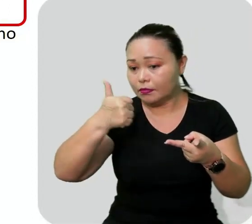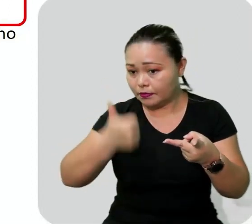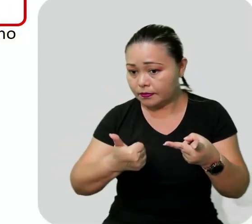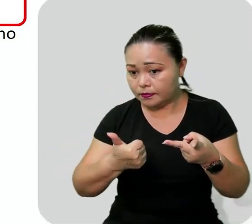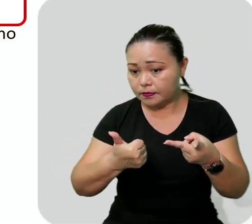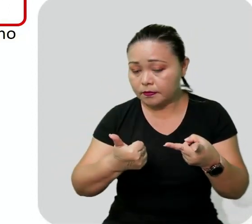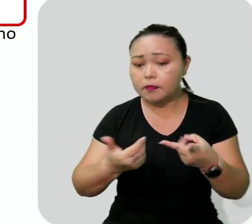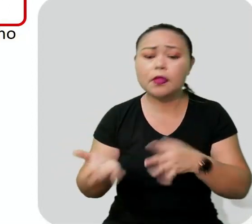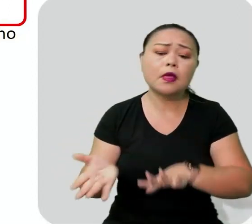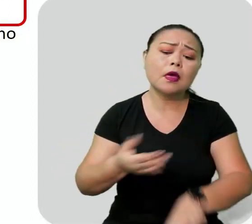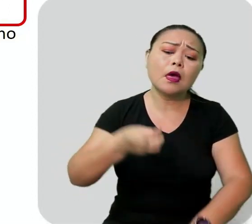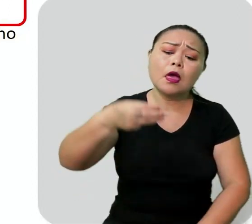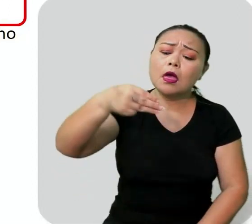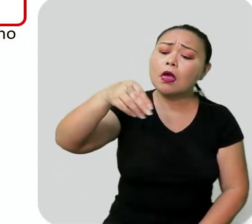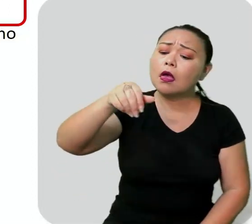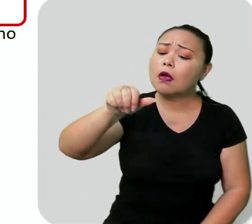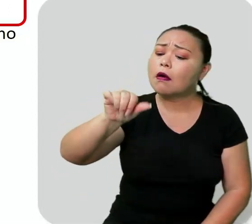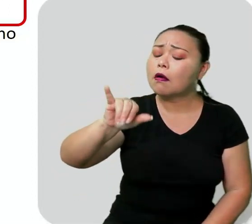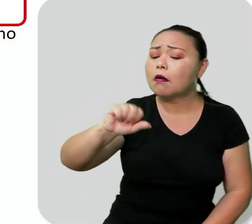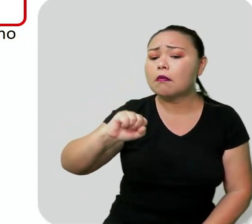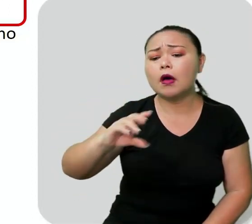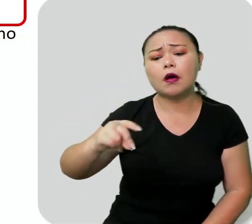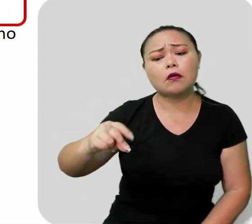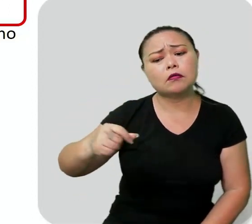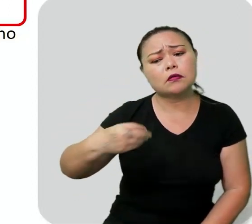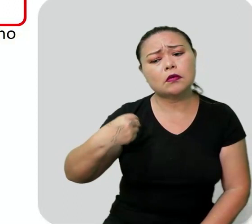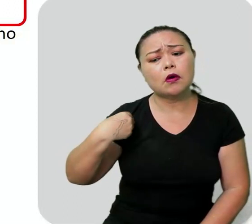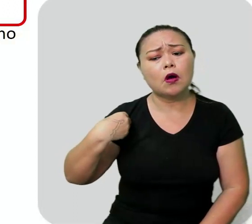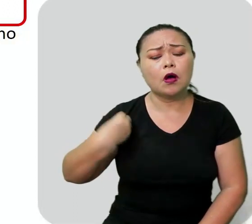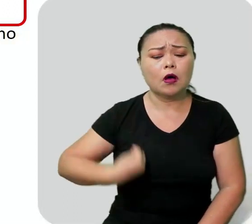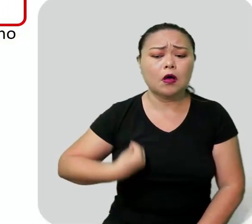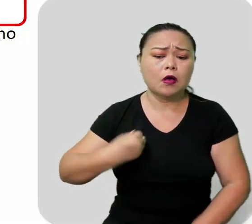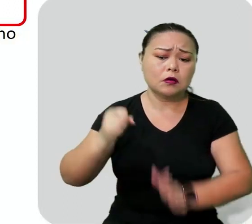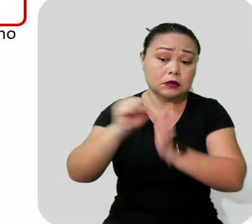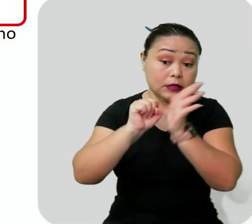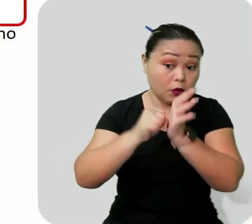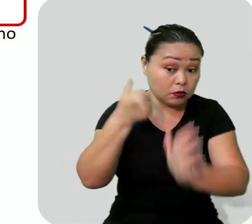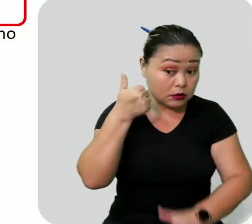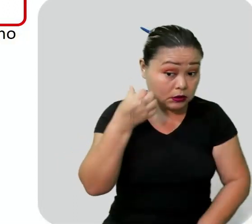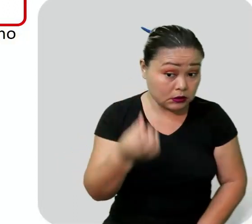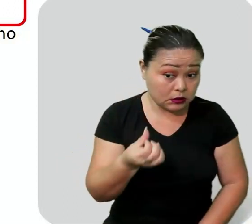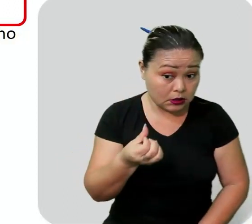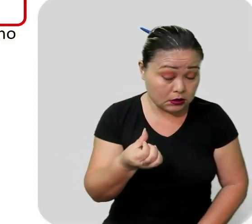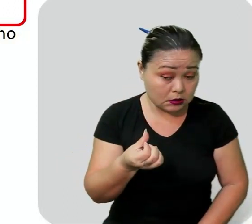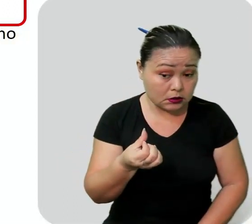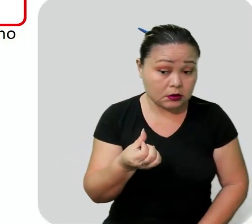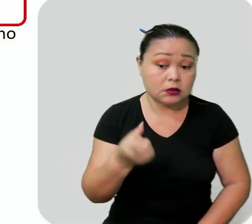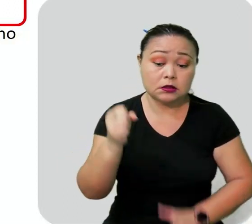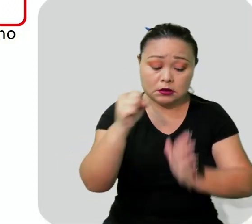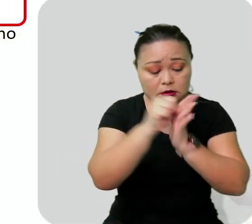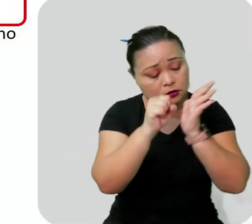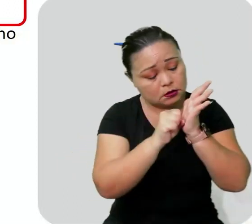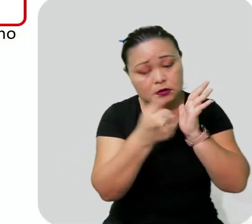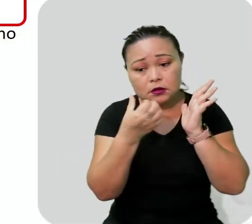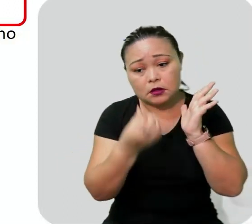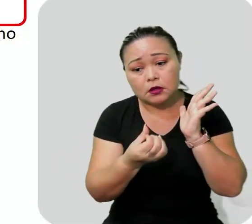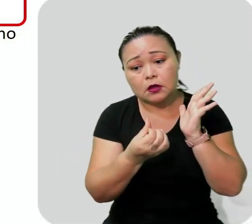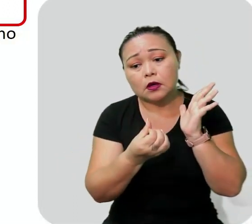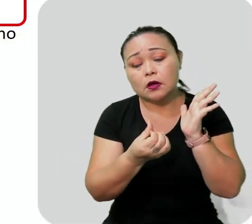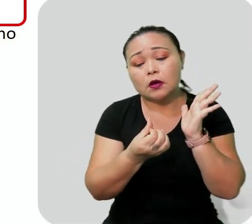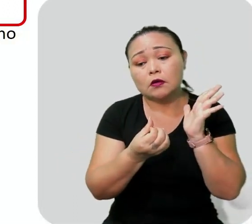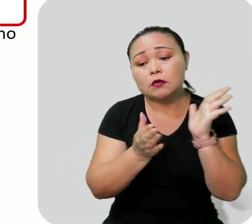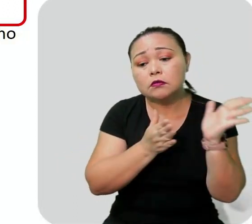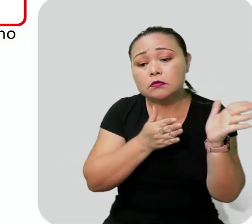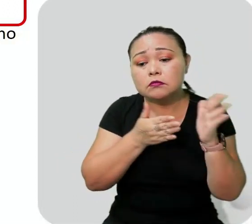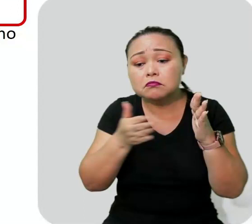bom? E os maias, professor? Não, os maias viveram no século VI. Século VI, nós ainda estamos